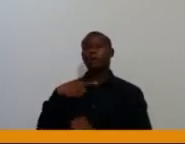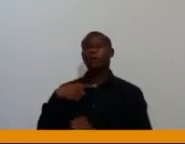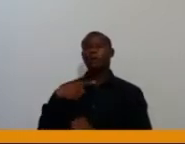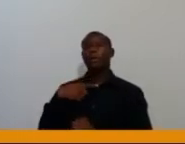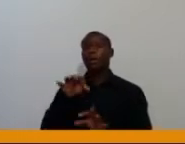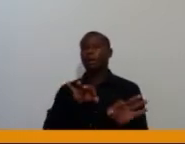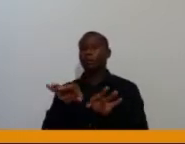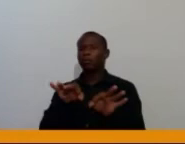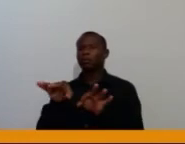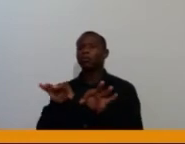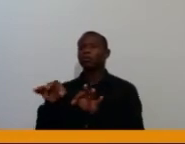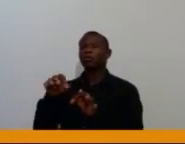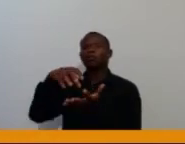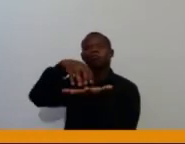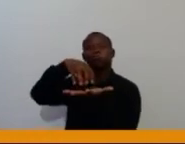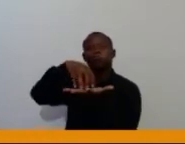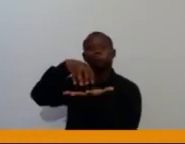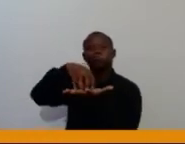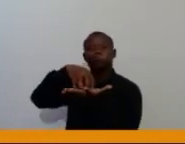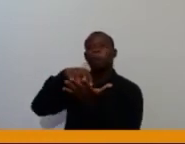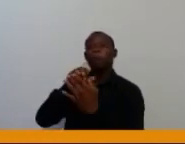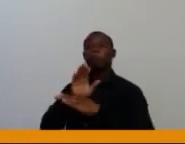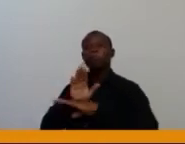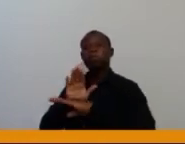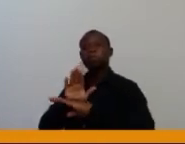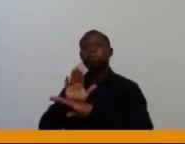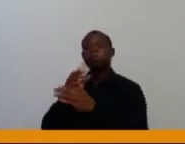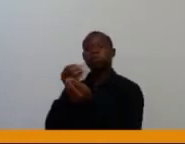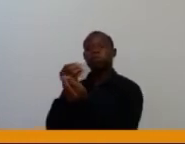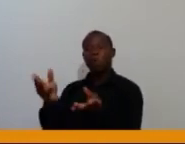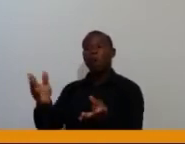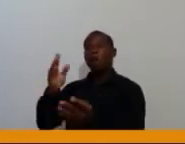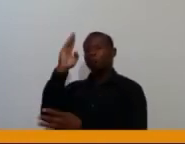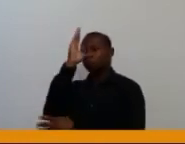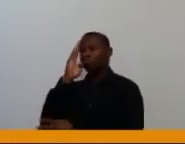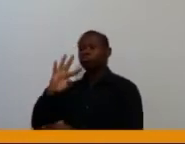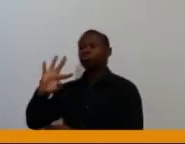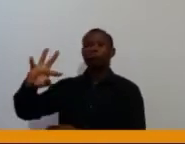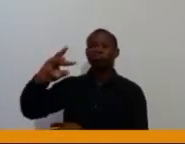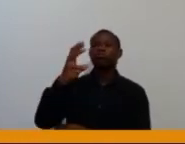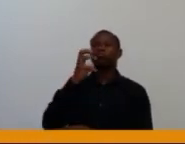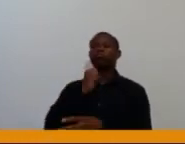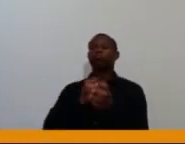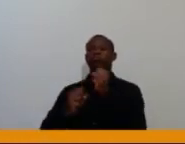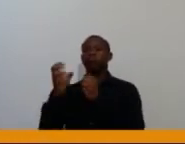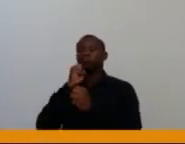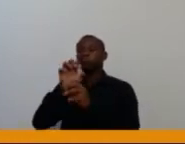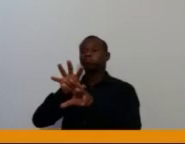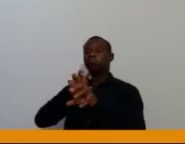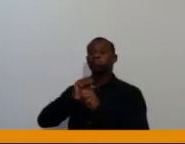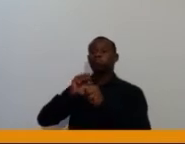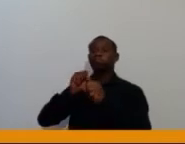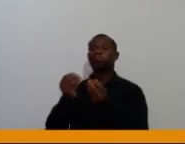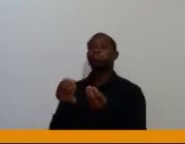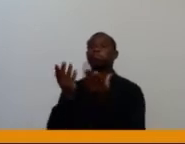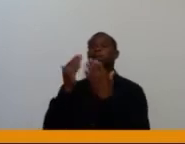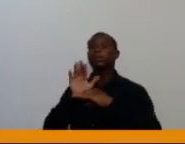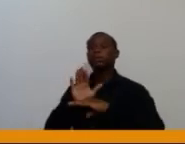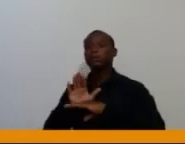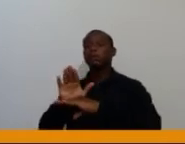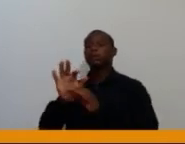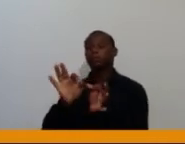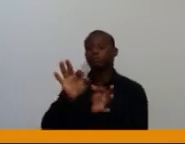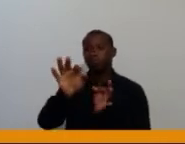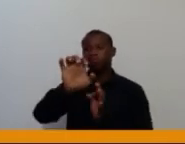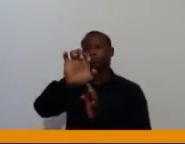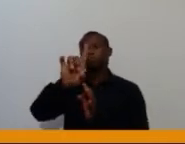Centro-Oeste, que está sendo passado para todo o Brasil. A rede, a gente fez um movimento importante